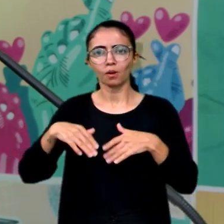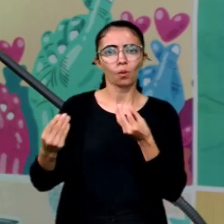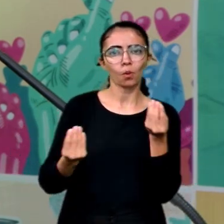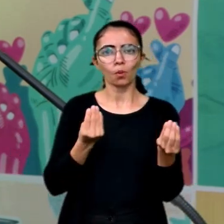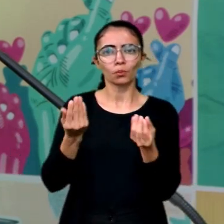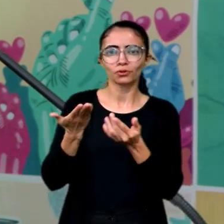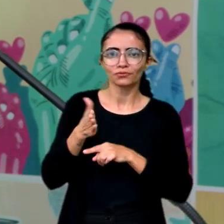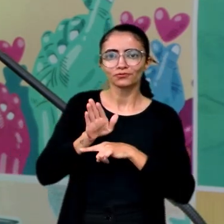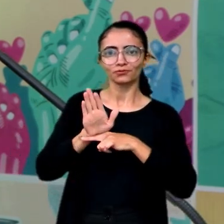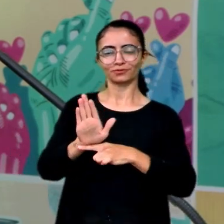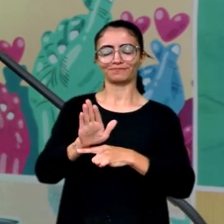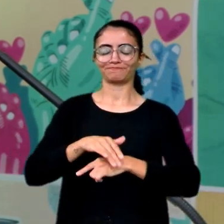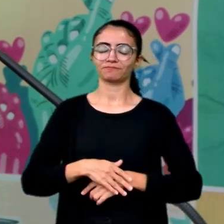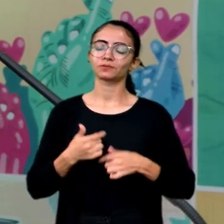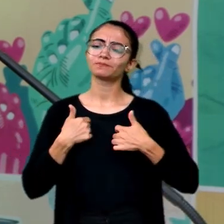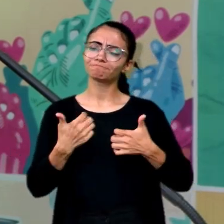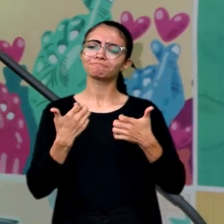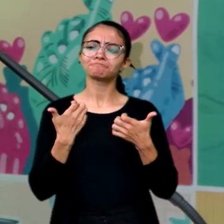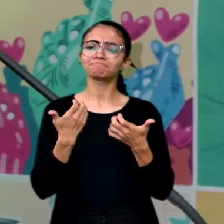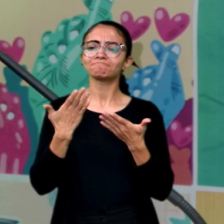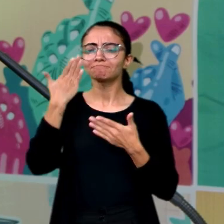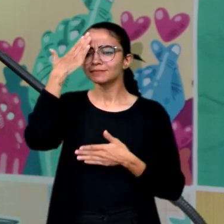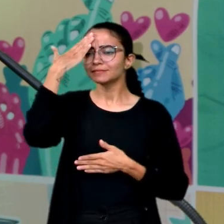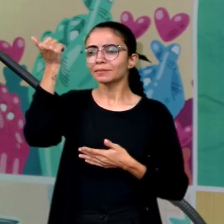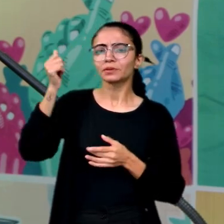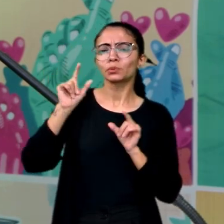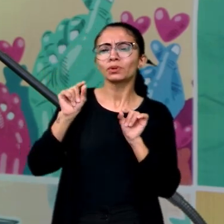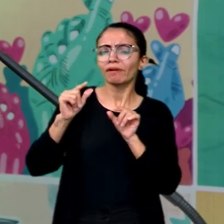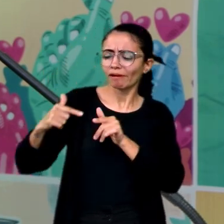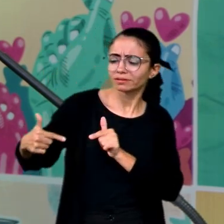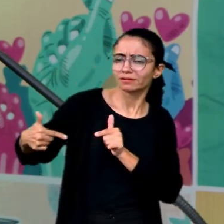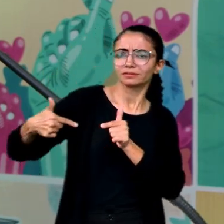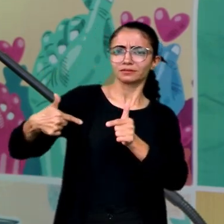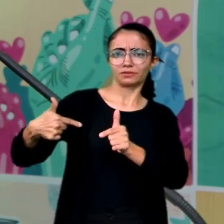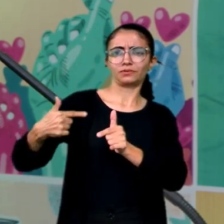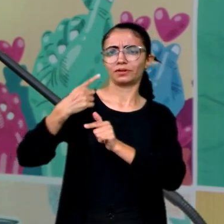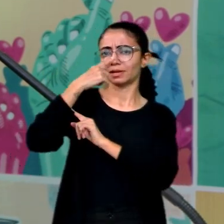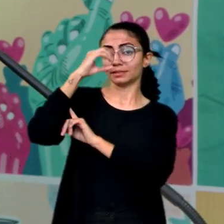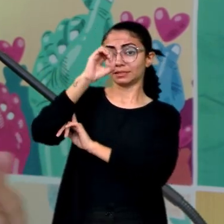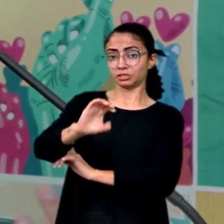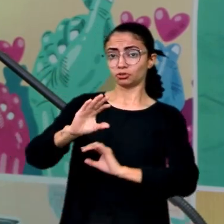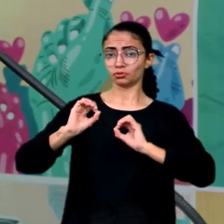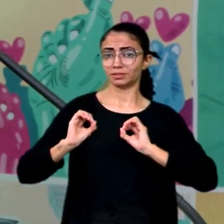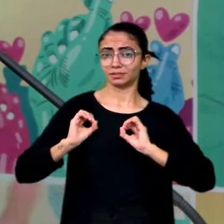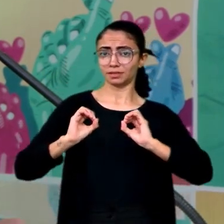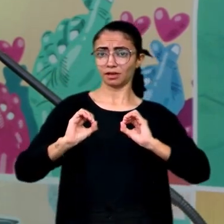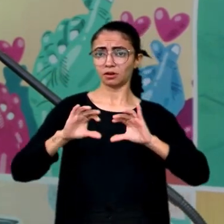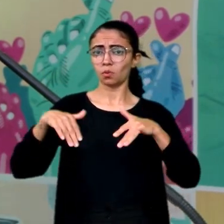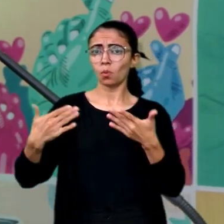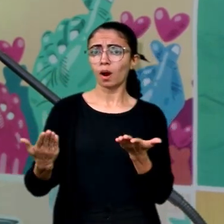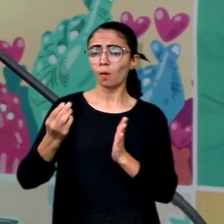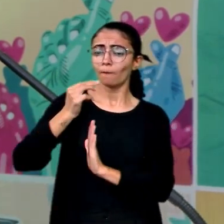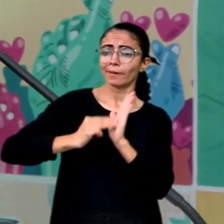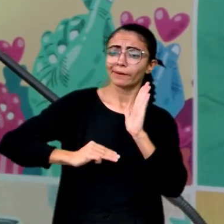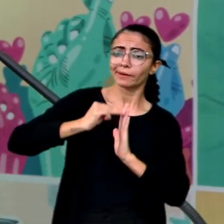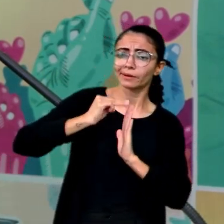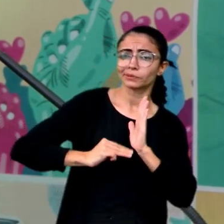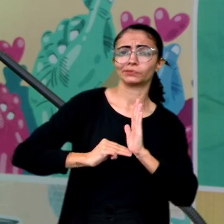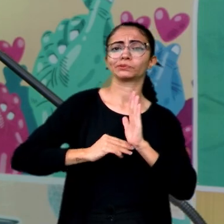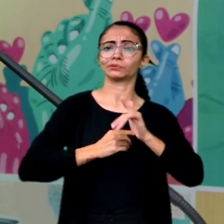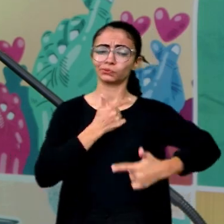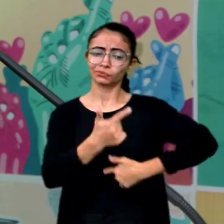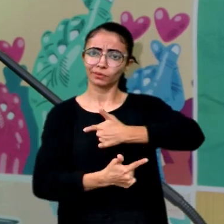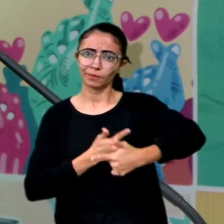saber basicamente isso. O que é a iniciativa Lixo Zero? Quais são os métodos, né, trabalhados,